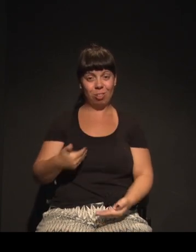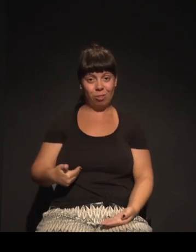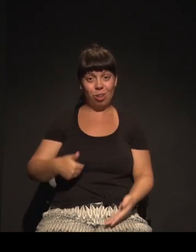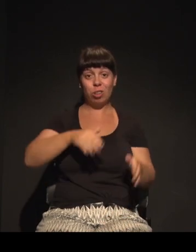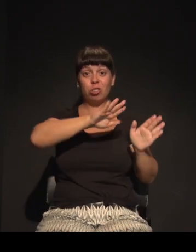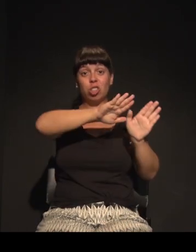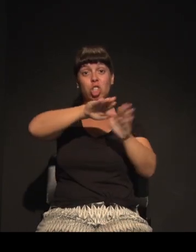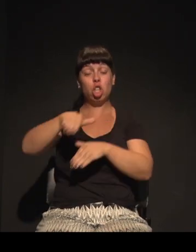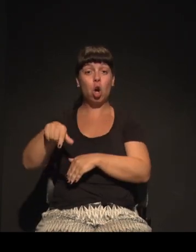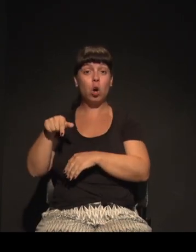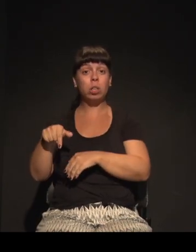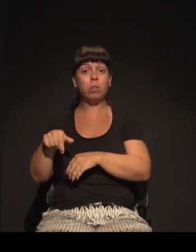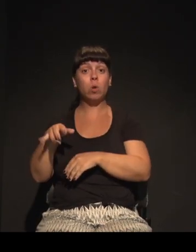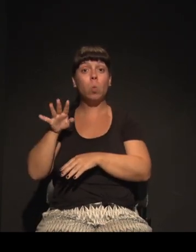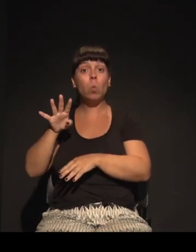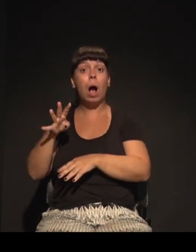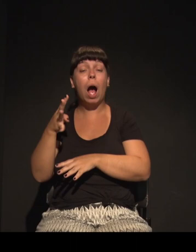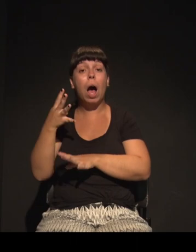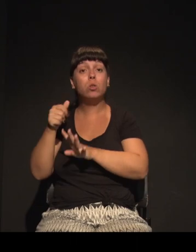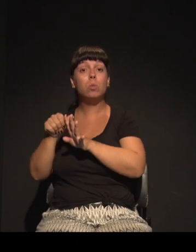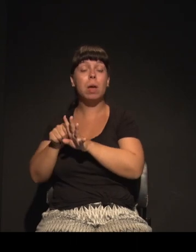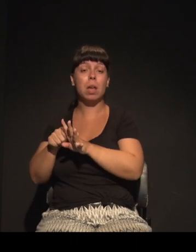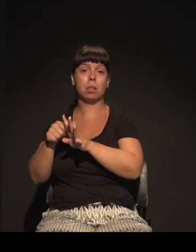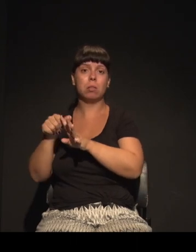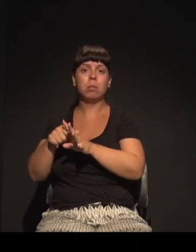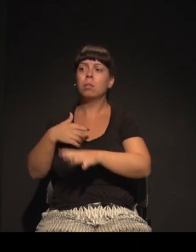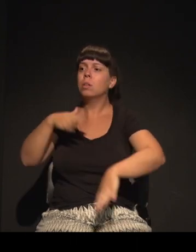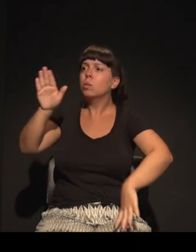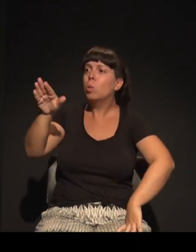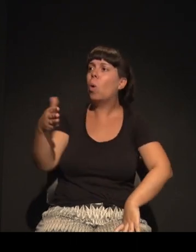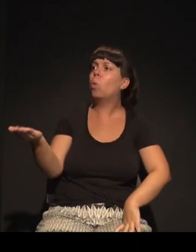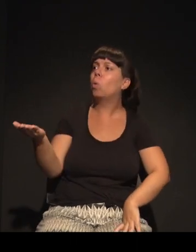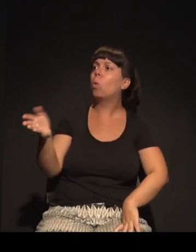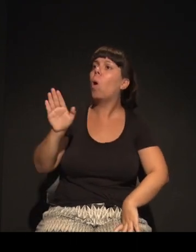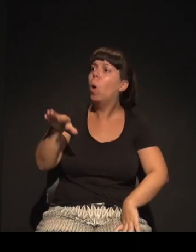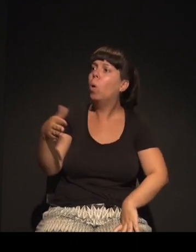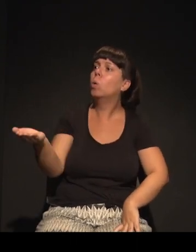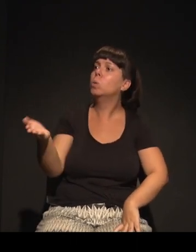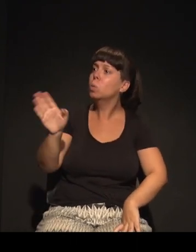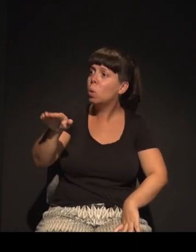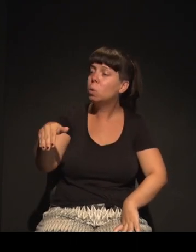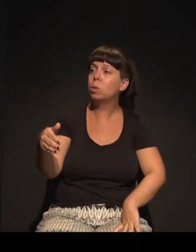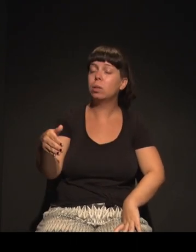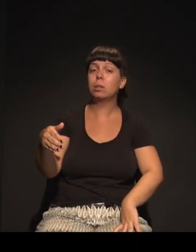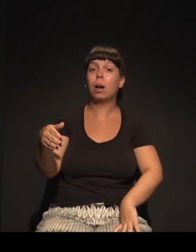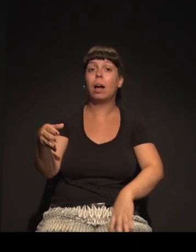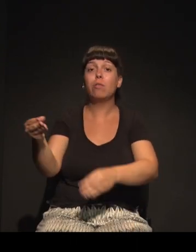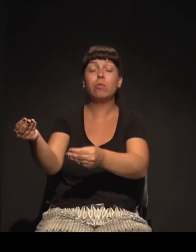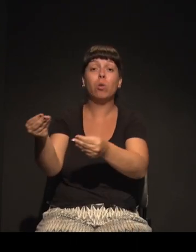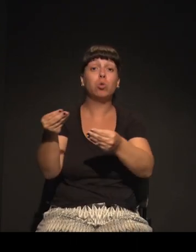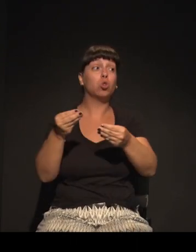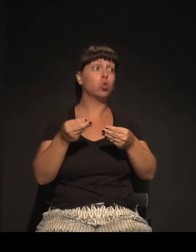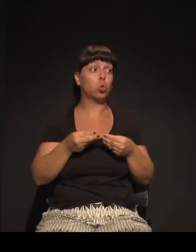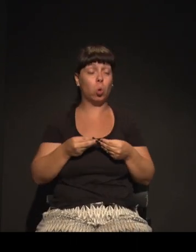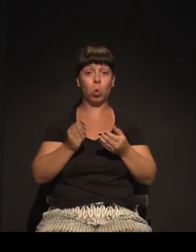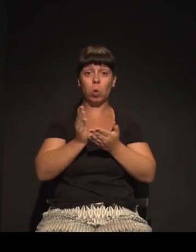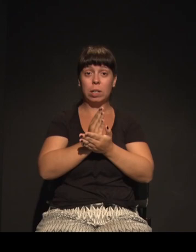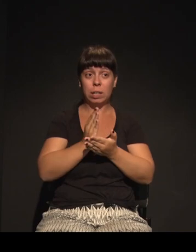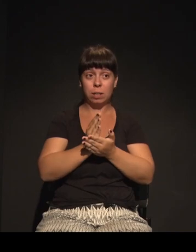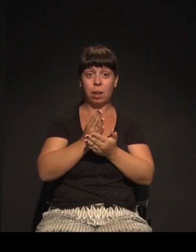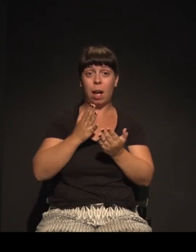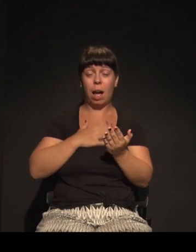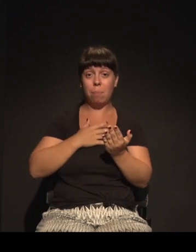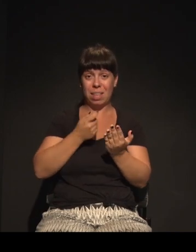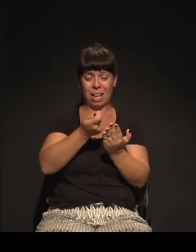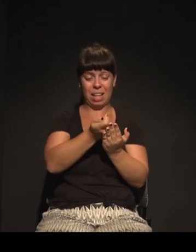e ficaram quatro meses e todo dia cobrando cobrando e quando voltou o meu livres voltou com a minha